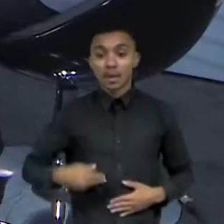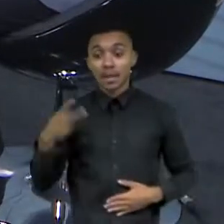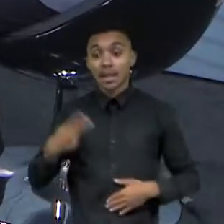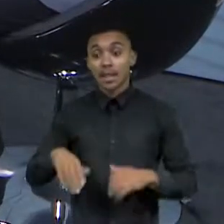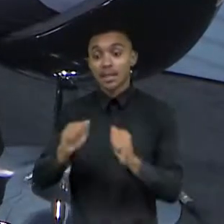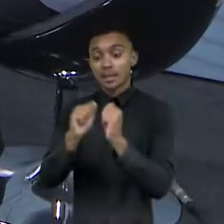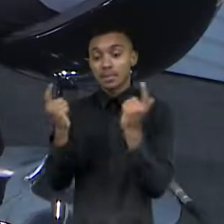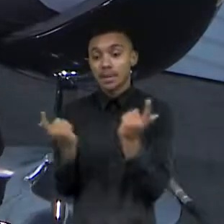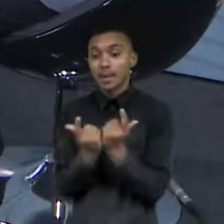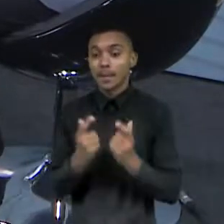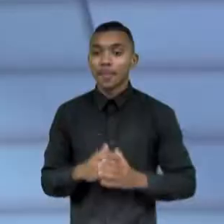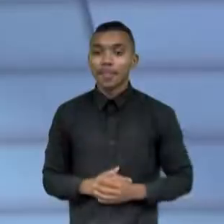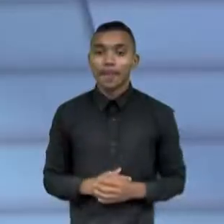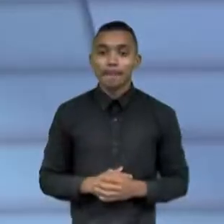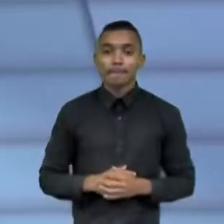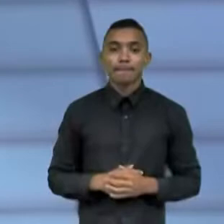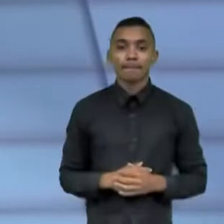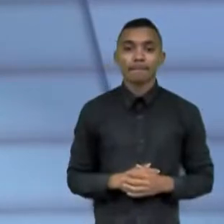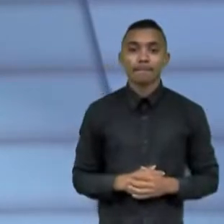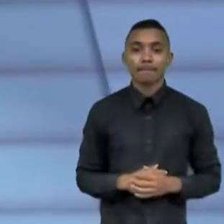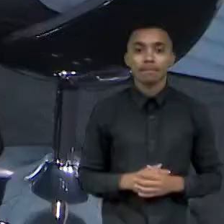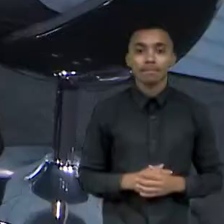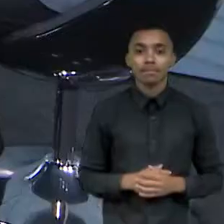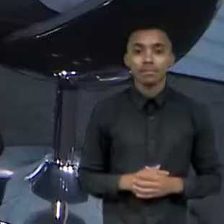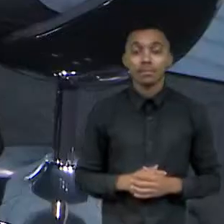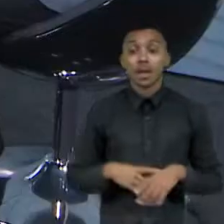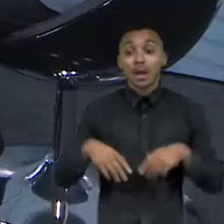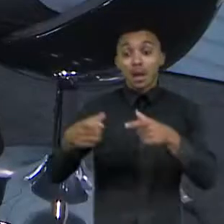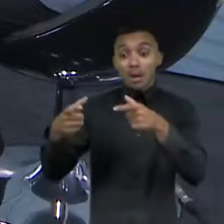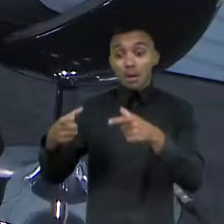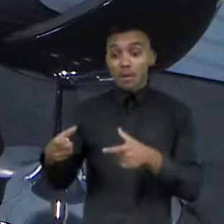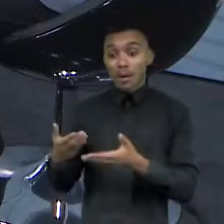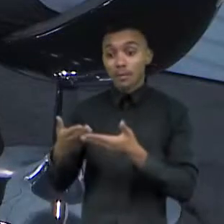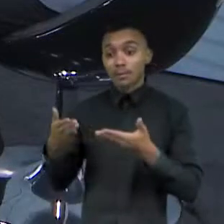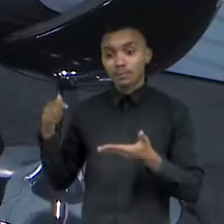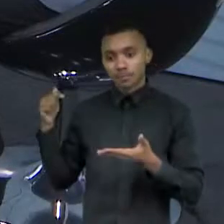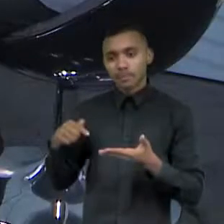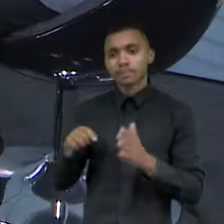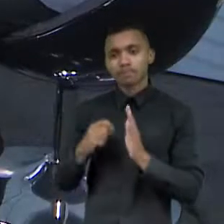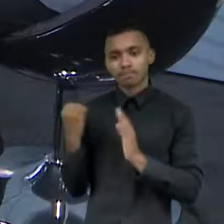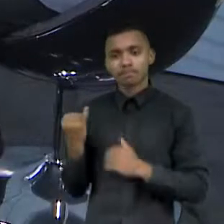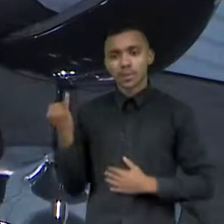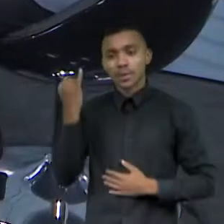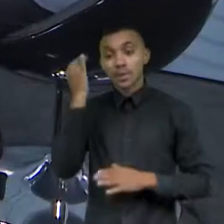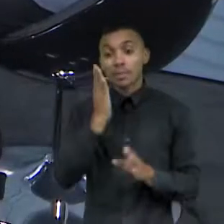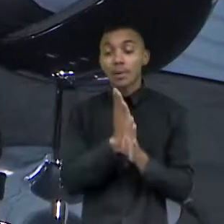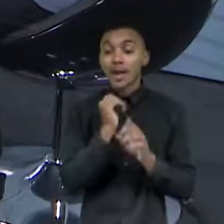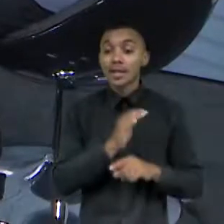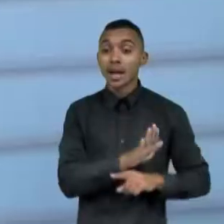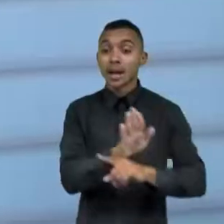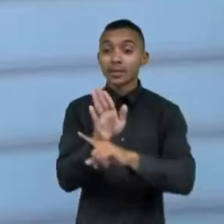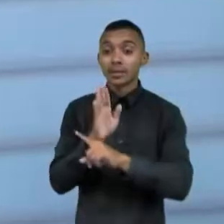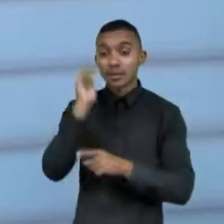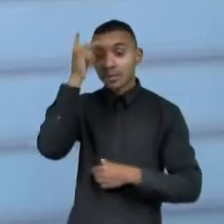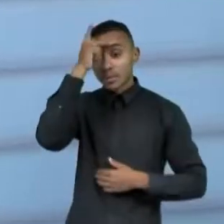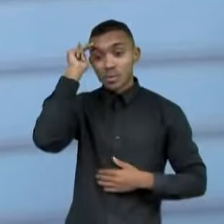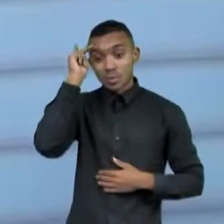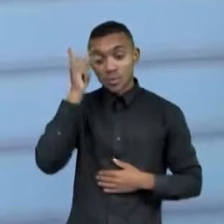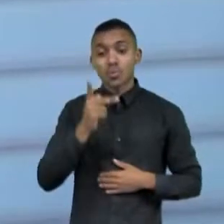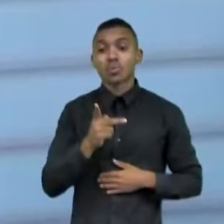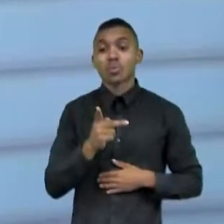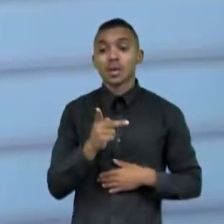Legislativa? O escritório é muito importante para atender essa população mais vulnerabilizada, sobretudo os